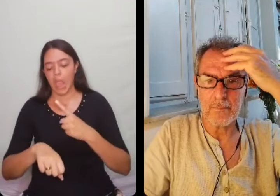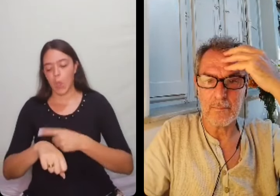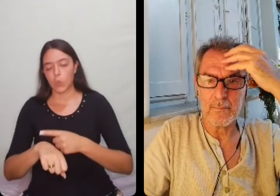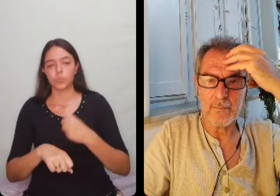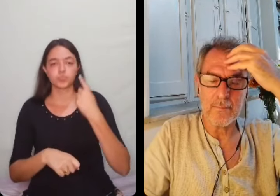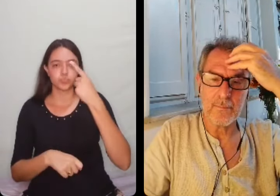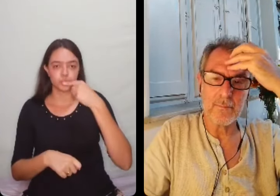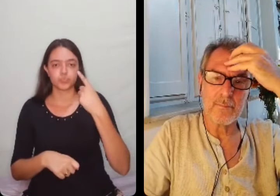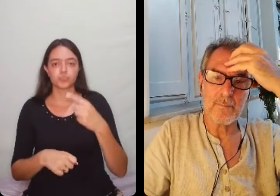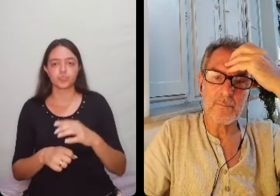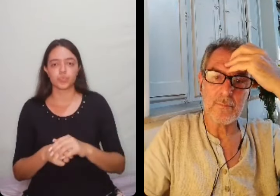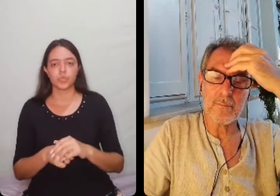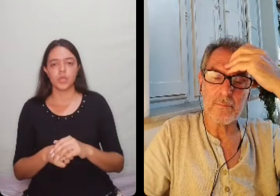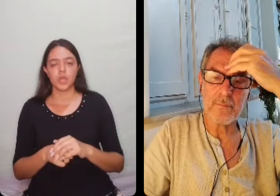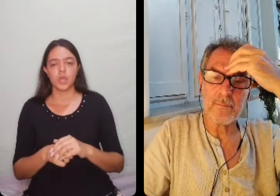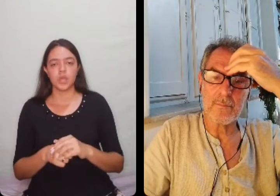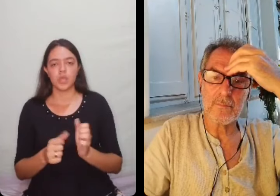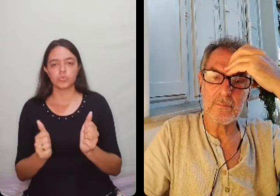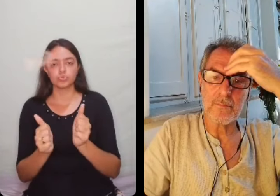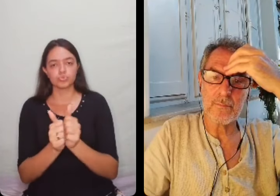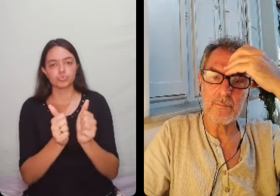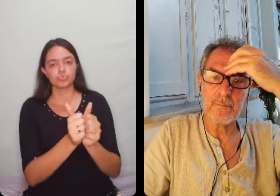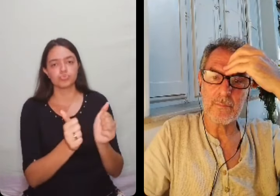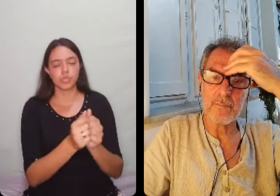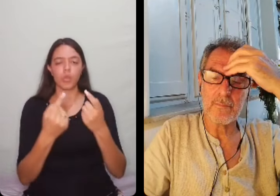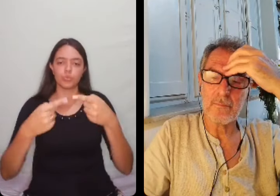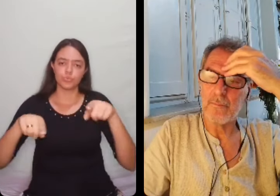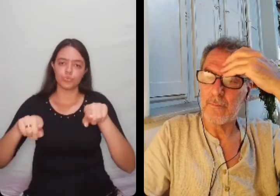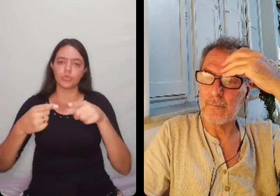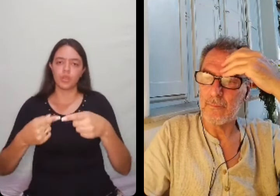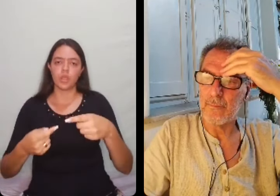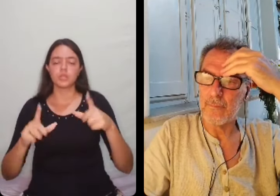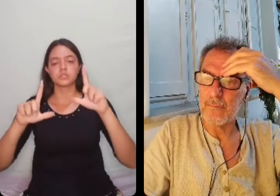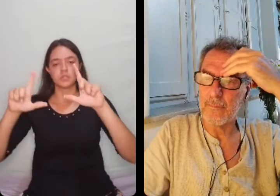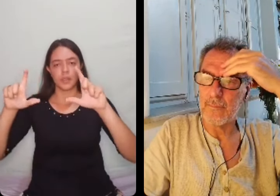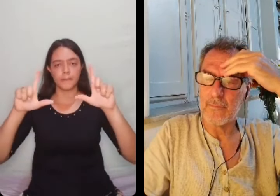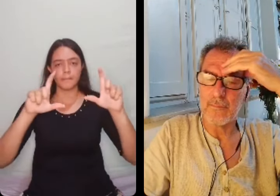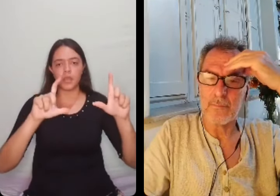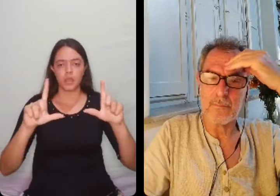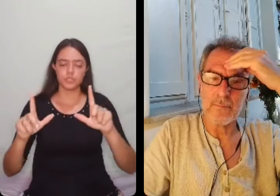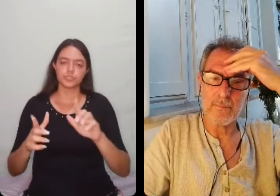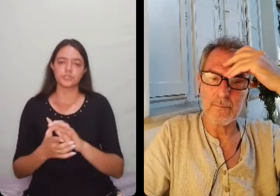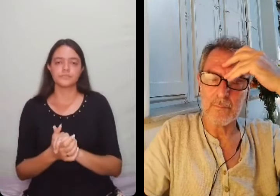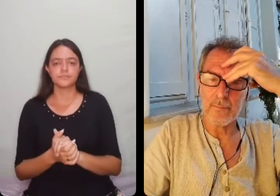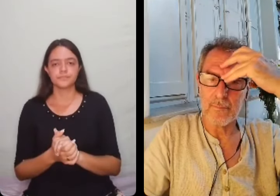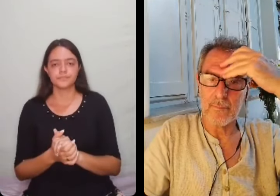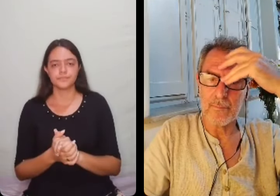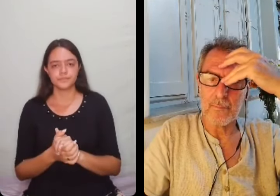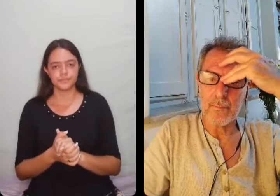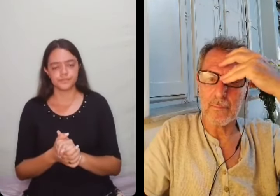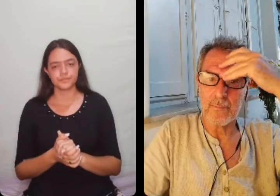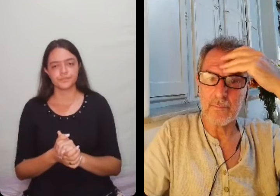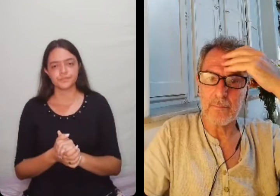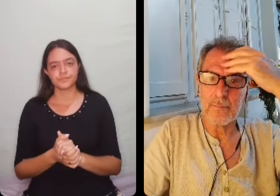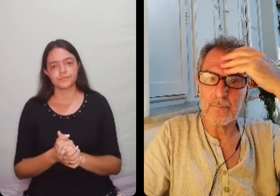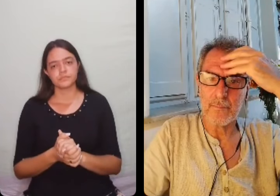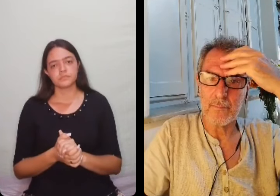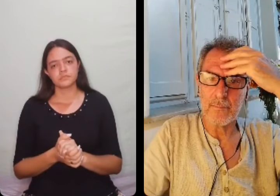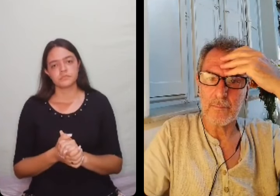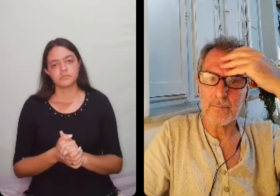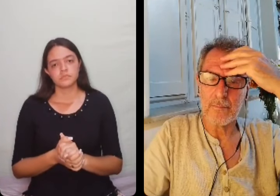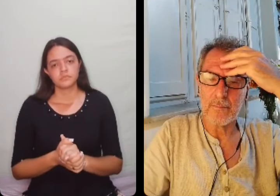imagens. Então, o tempo inteiro com projeção. Então, é imagem projetada na imagem a que vídeo, né? Que você vai assistir. Então,